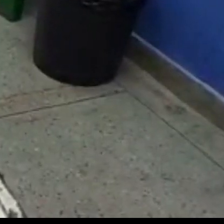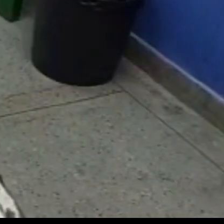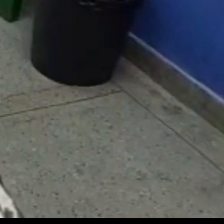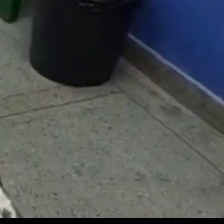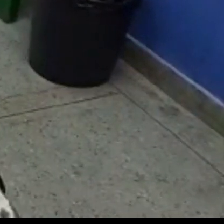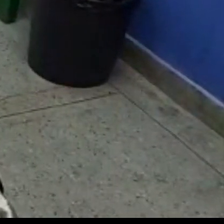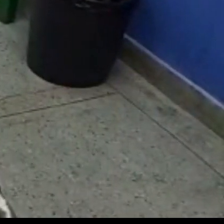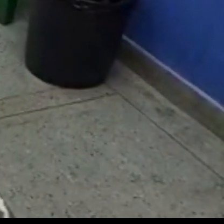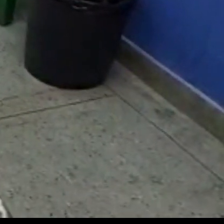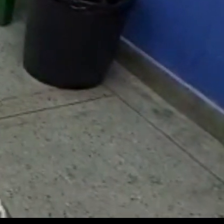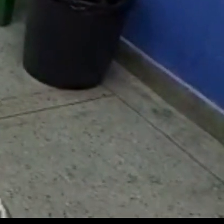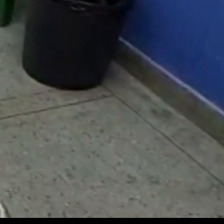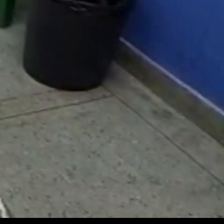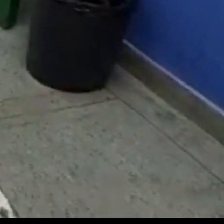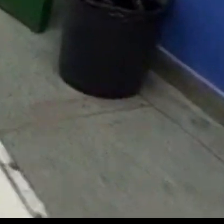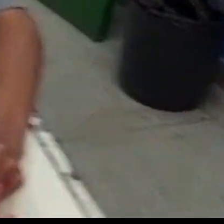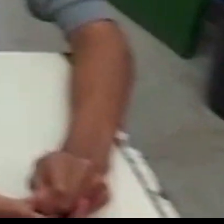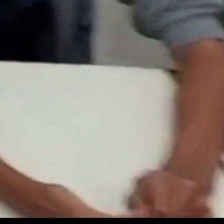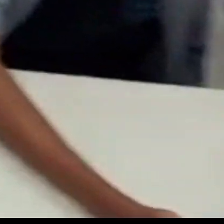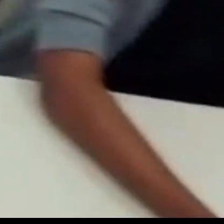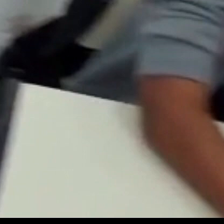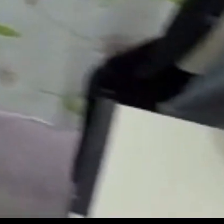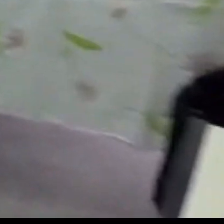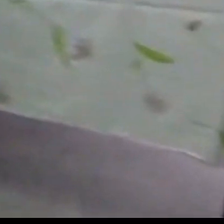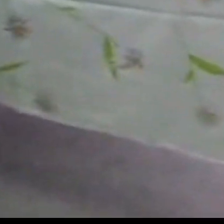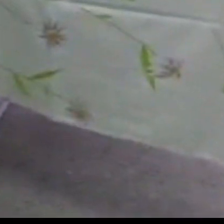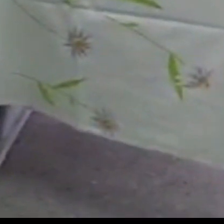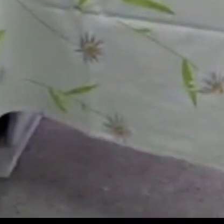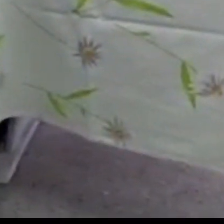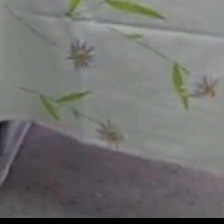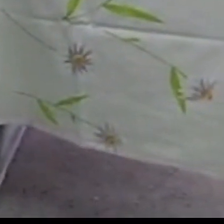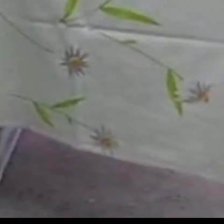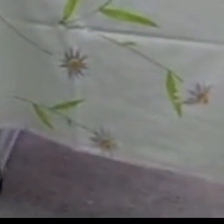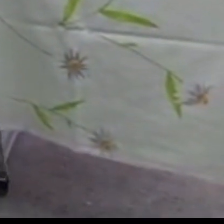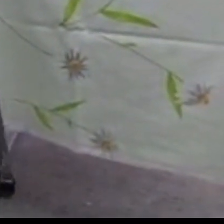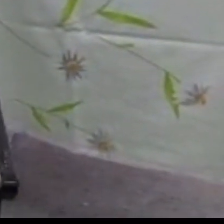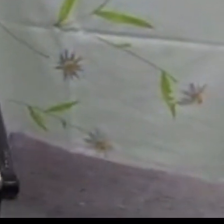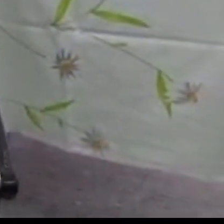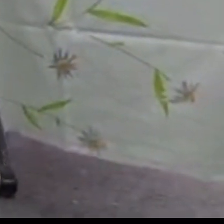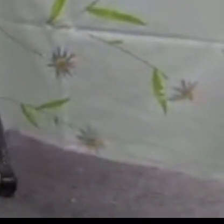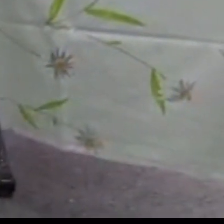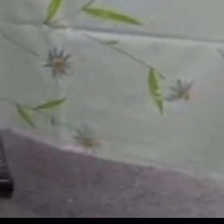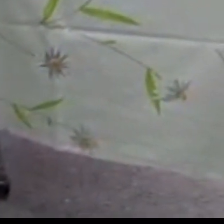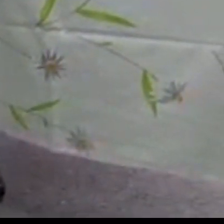Leandro, o que tu gosta de fazer? Leandro, o que tu gosta de fazer?